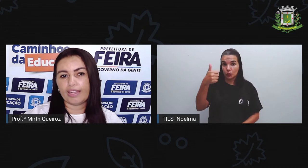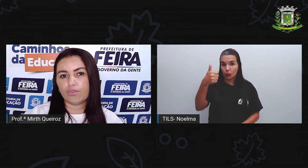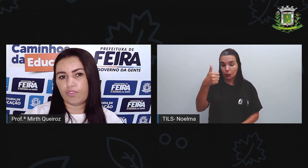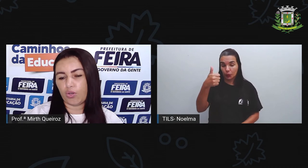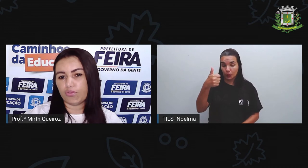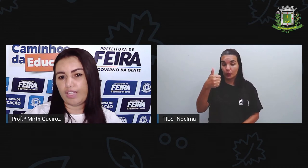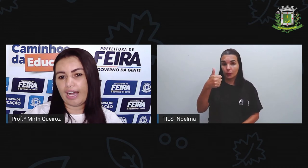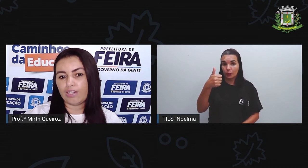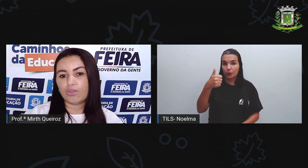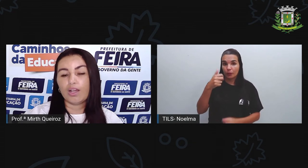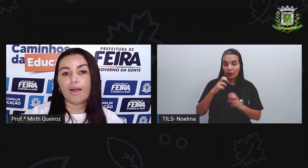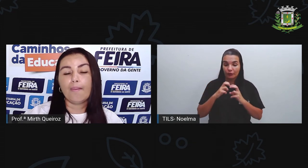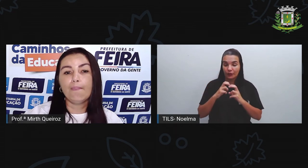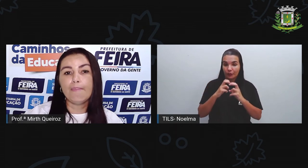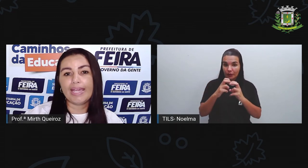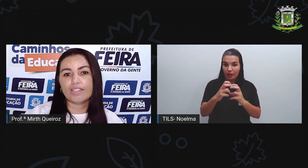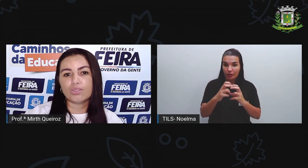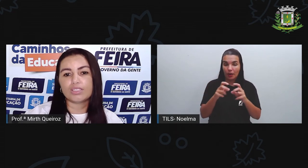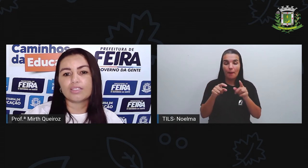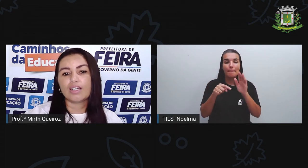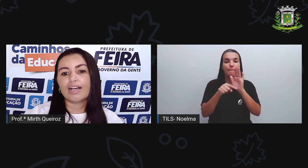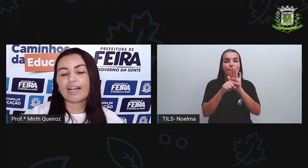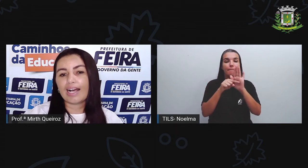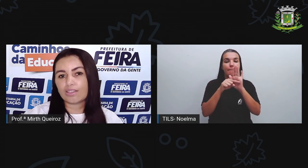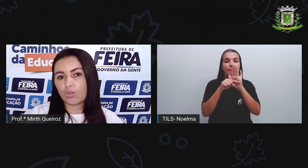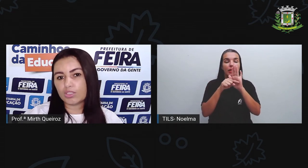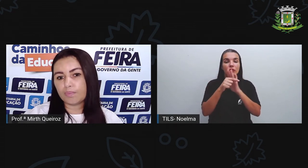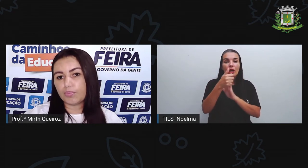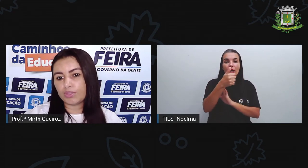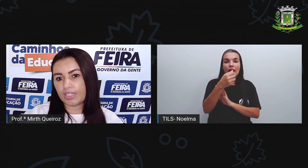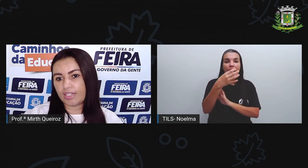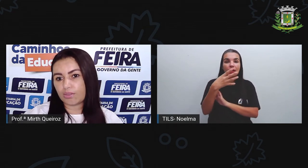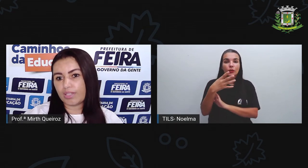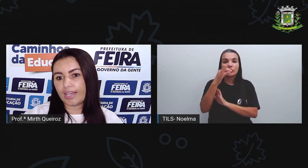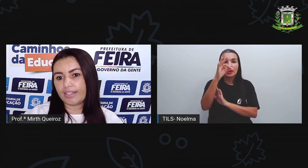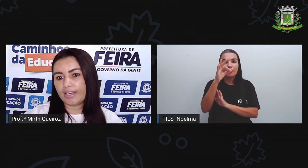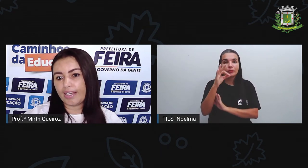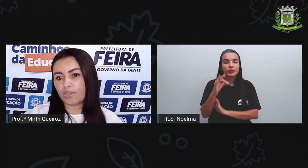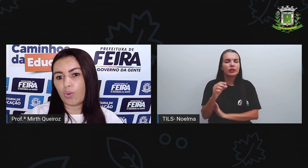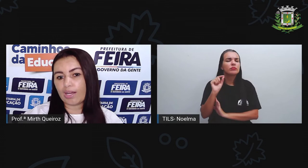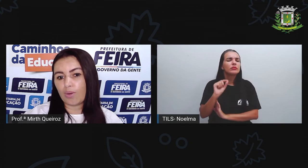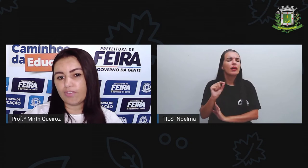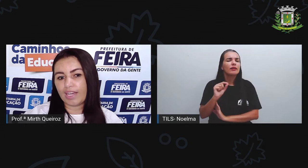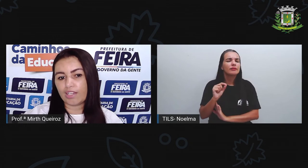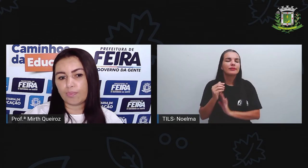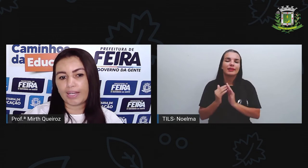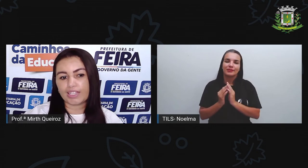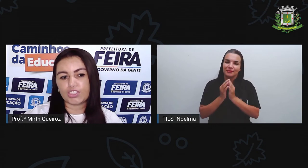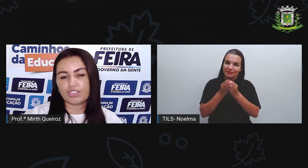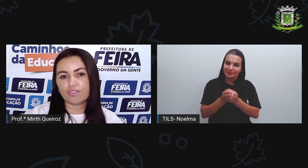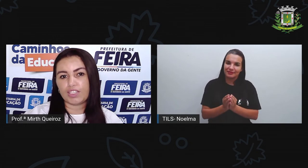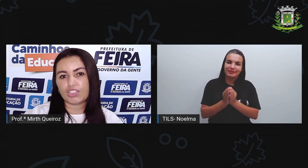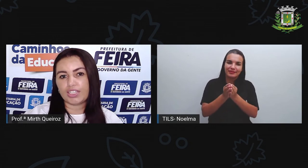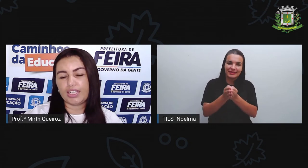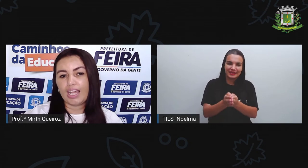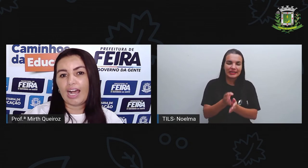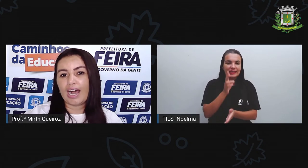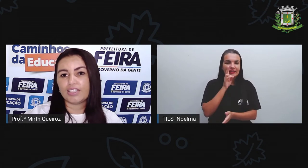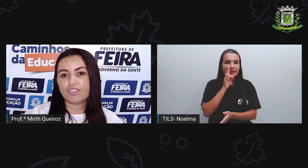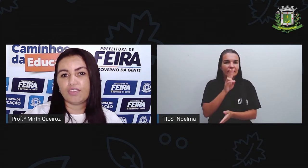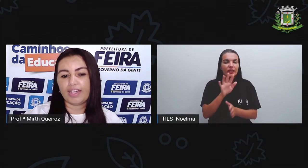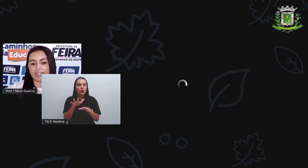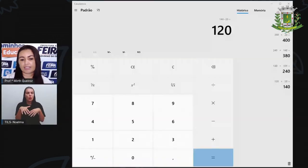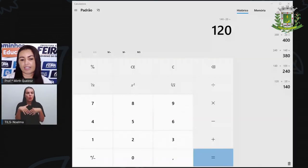que é do ferroviário, menos 14%, né? Que é do aquaviário para que a gente veja aí